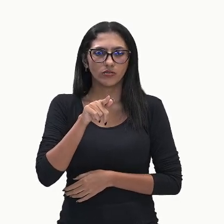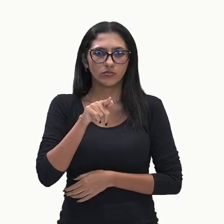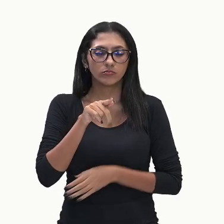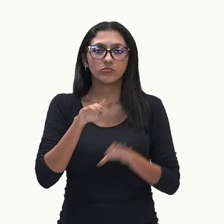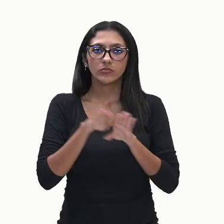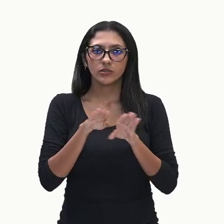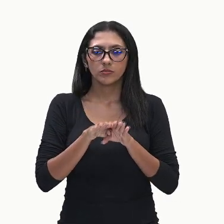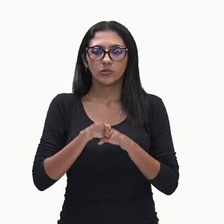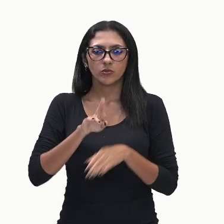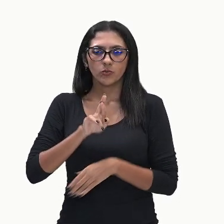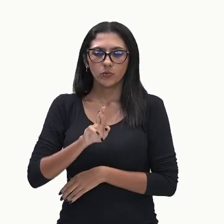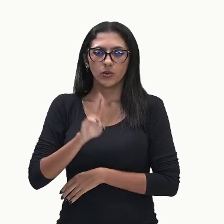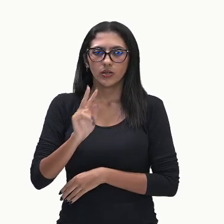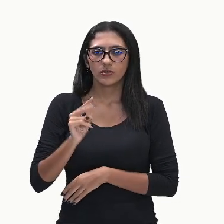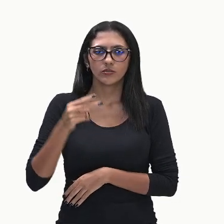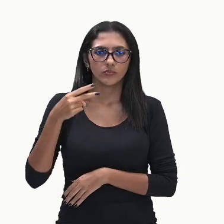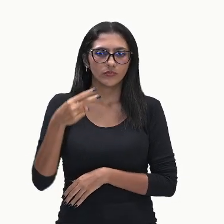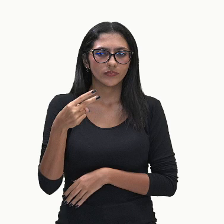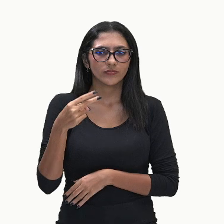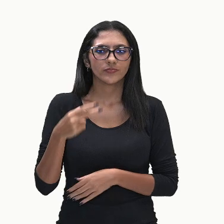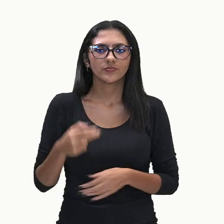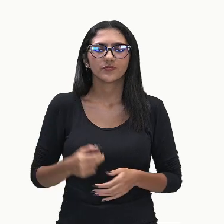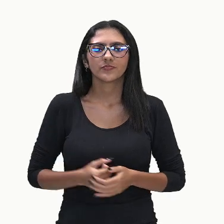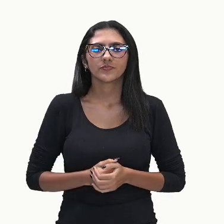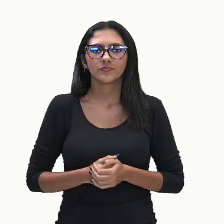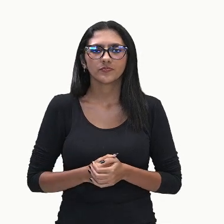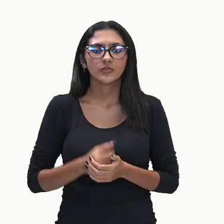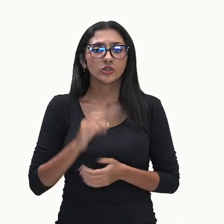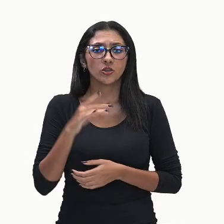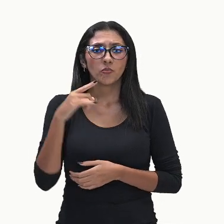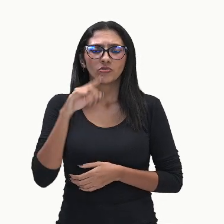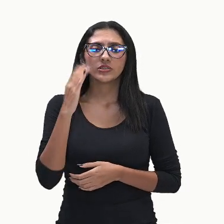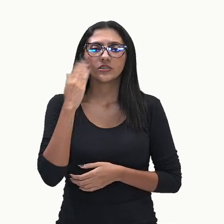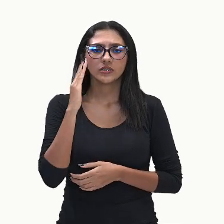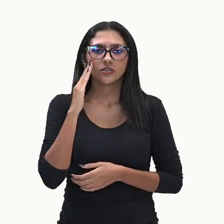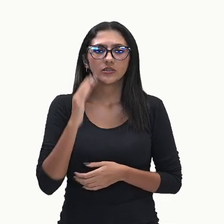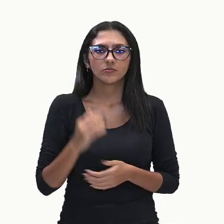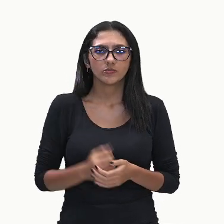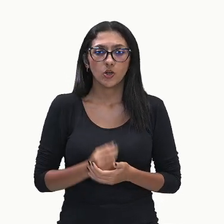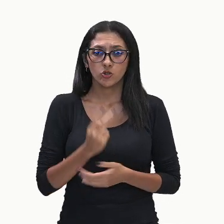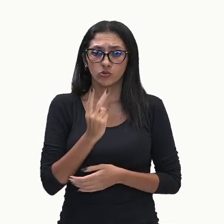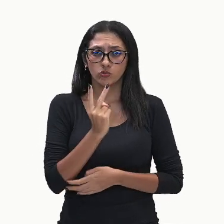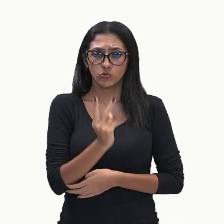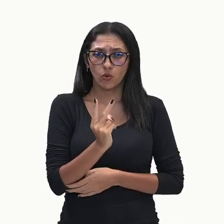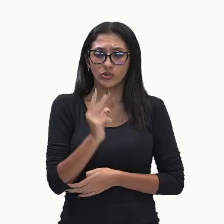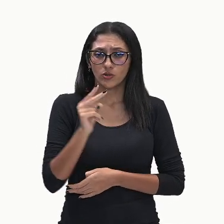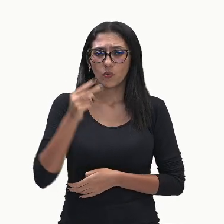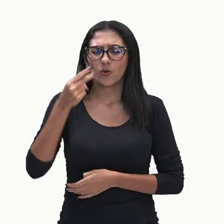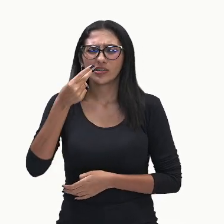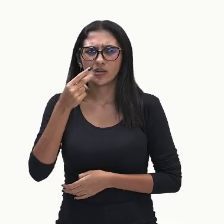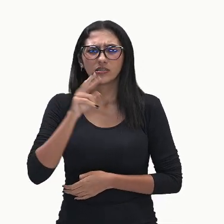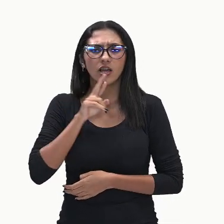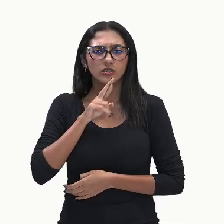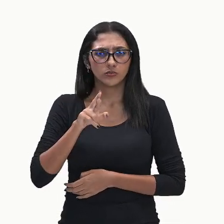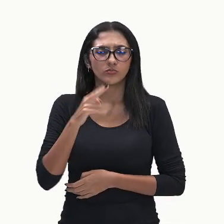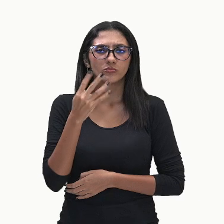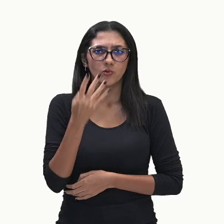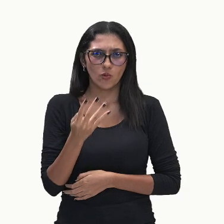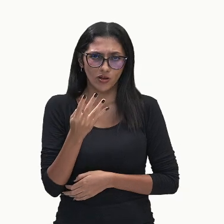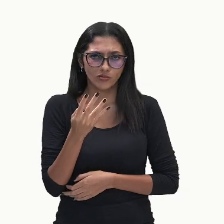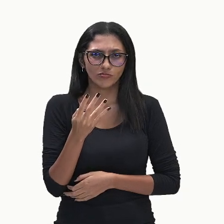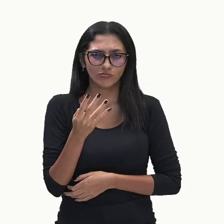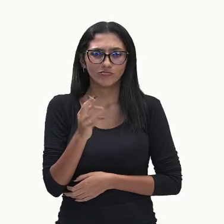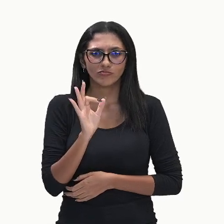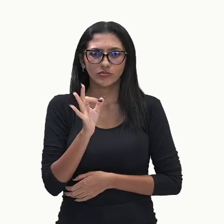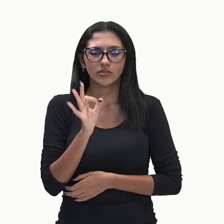Pessoal, só para você entender, 2 ao quadrado é igual a 4, não é isso? Mas